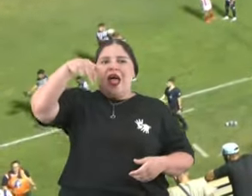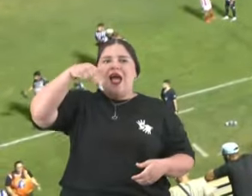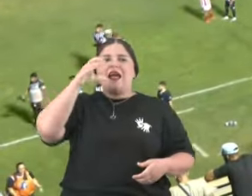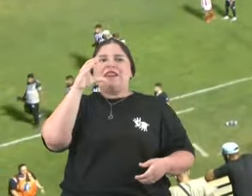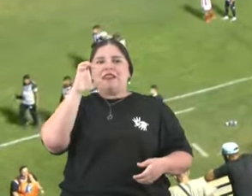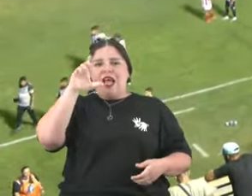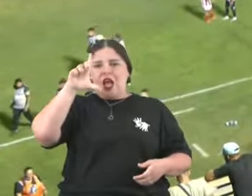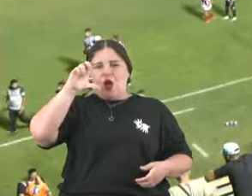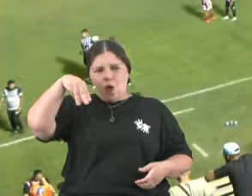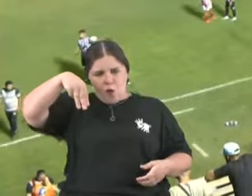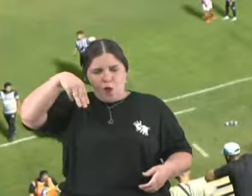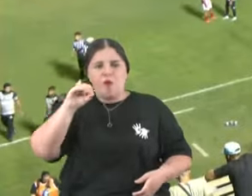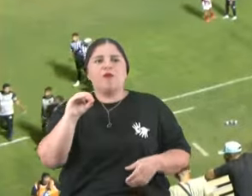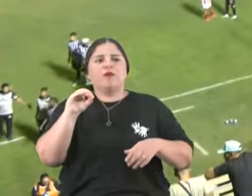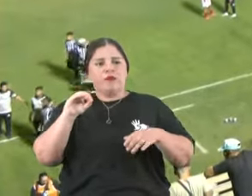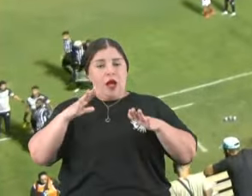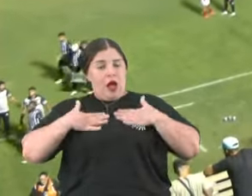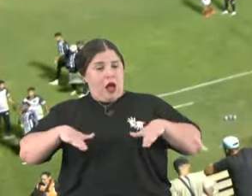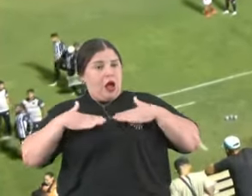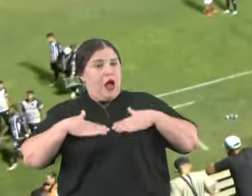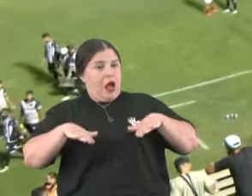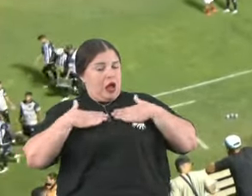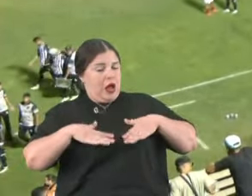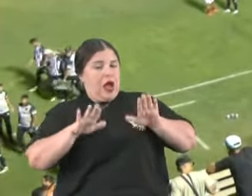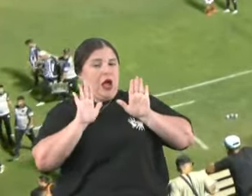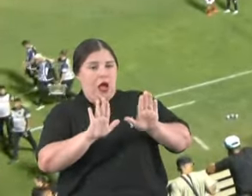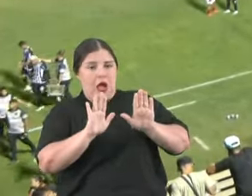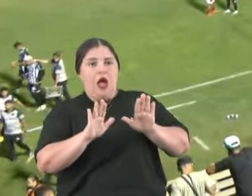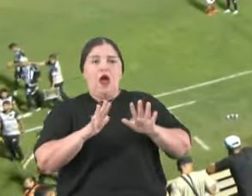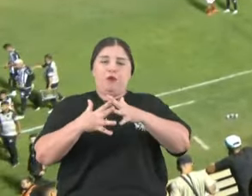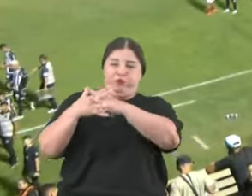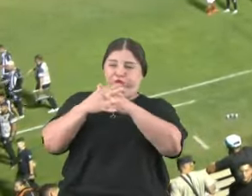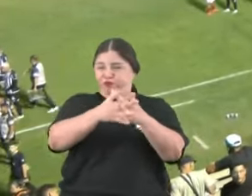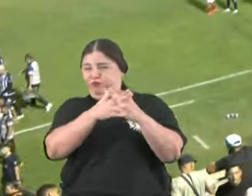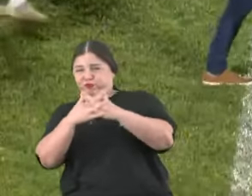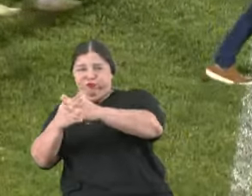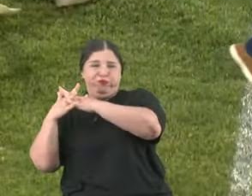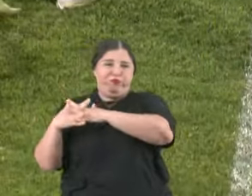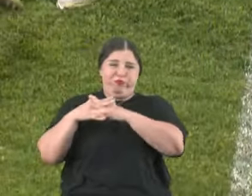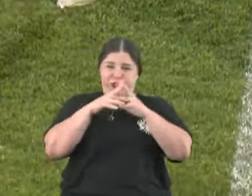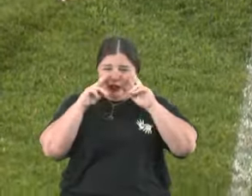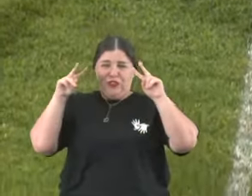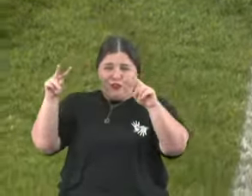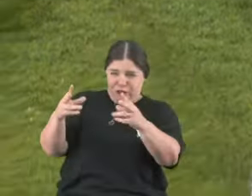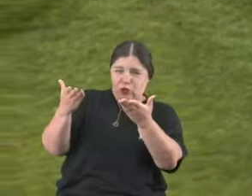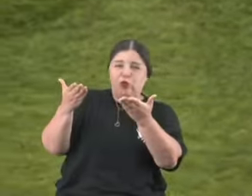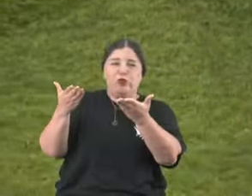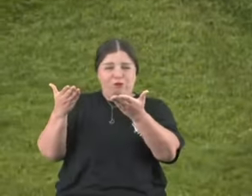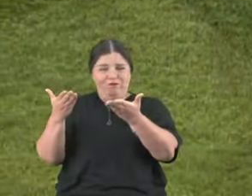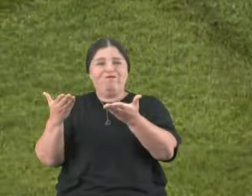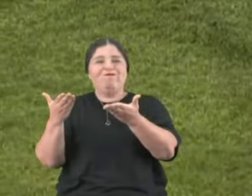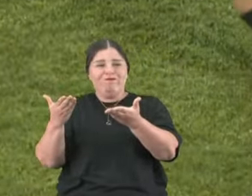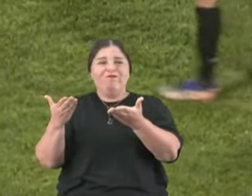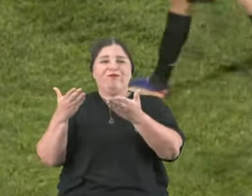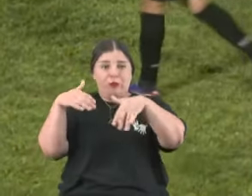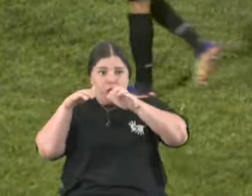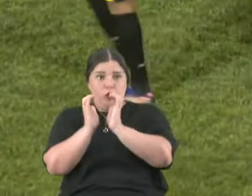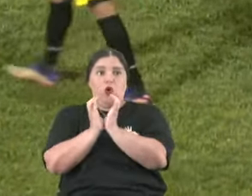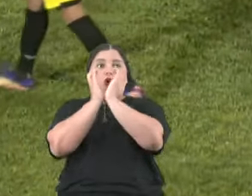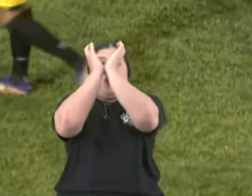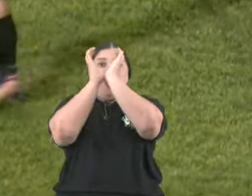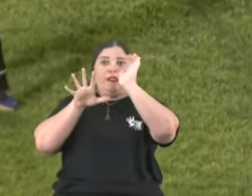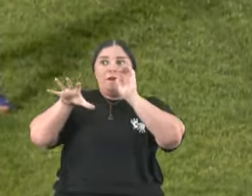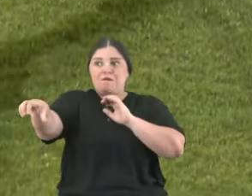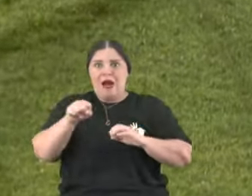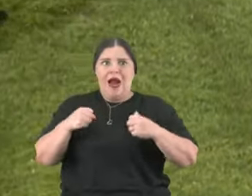já acalmou. Aqui é complicado, né? Todo mundo vê que a gente está... Deixa eu só pegar aqui o troféu.